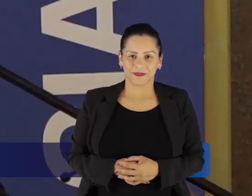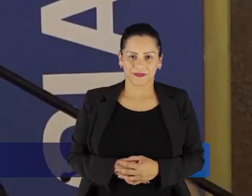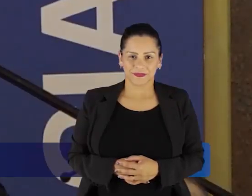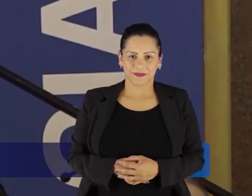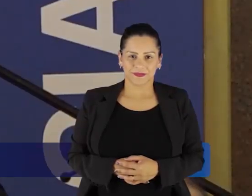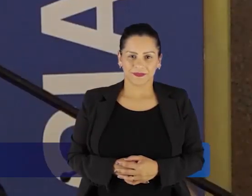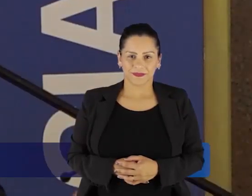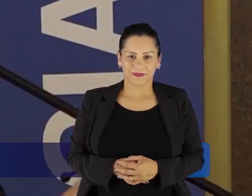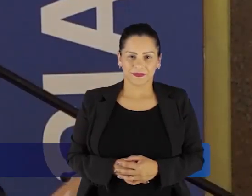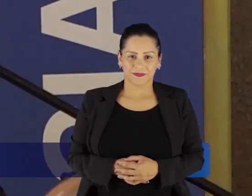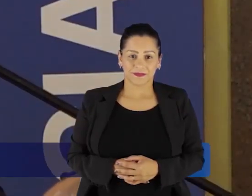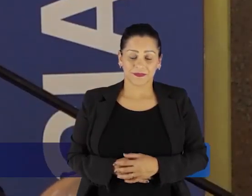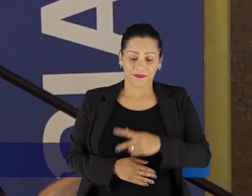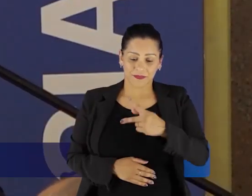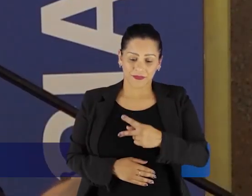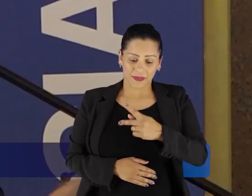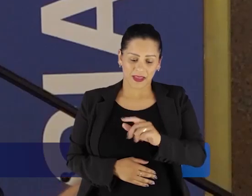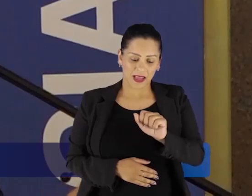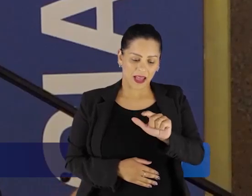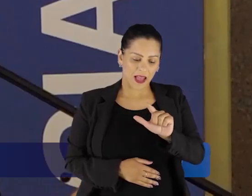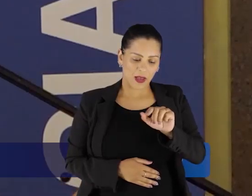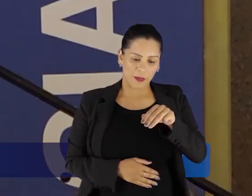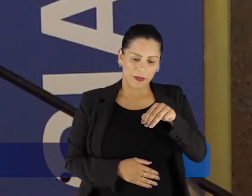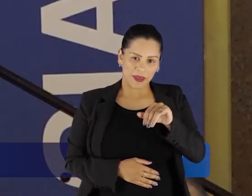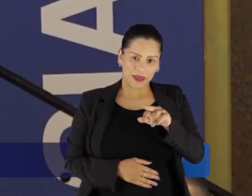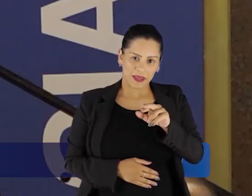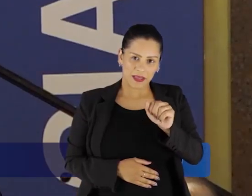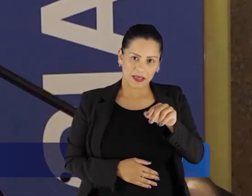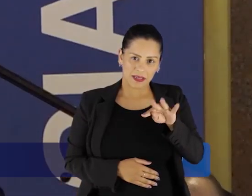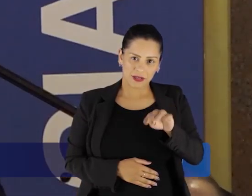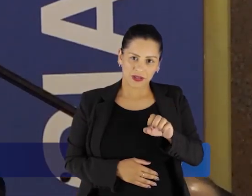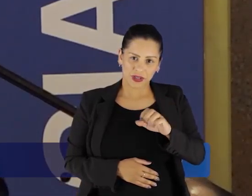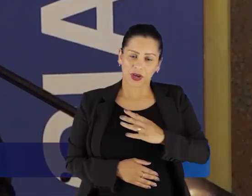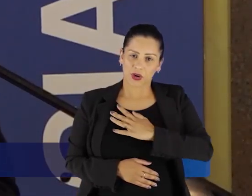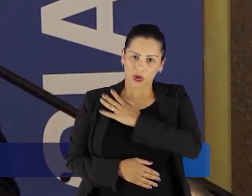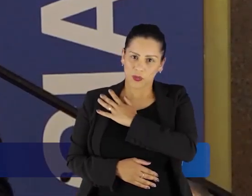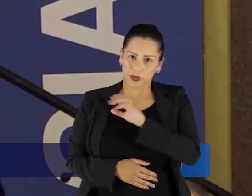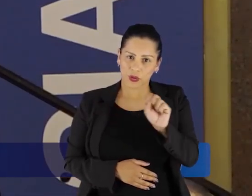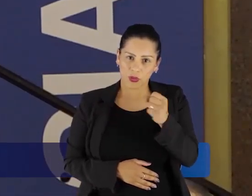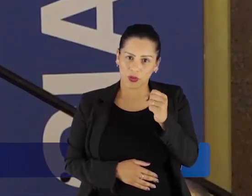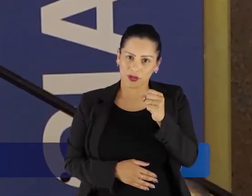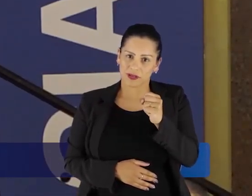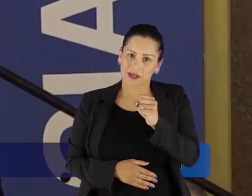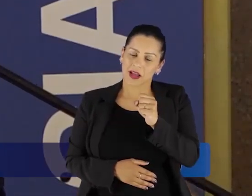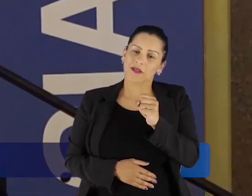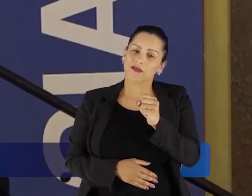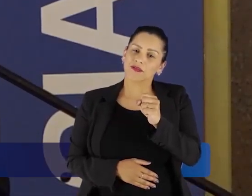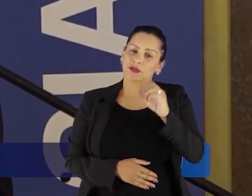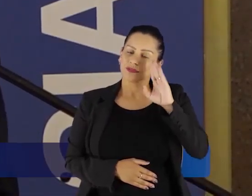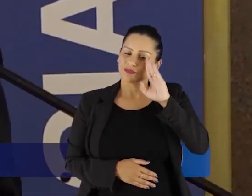o vice-almirante Guilherme da Silva Costa comandante do 8º Distrito Naval